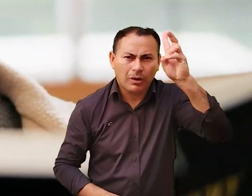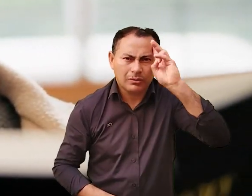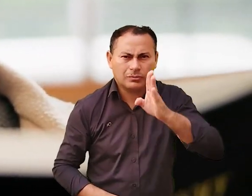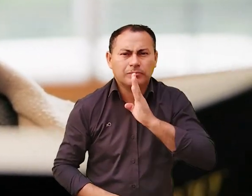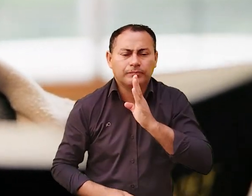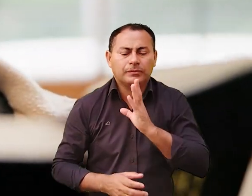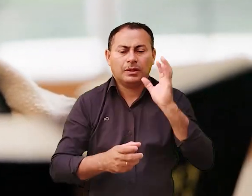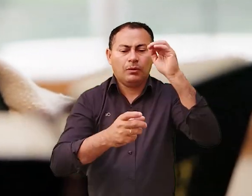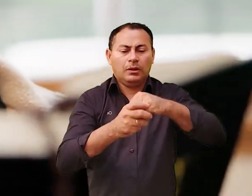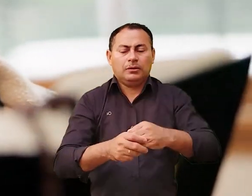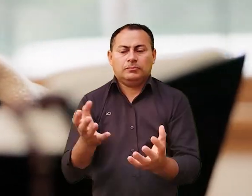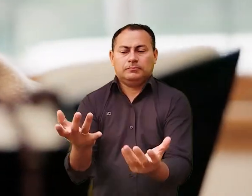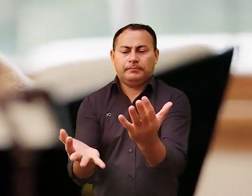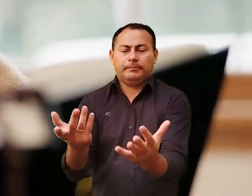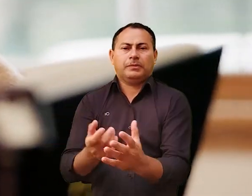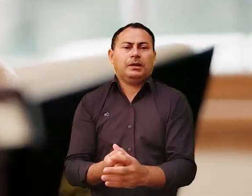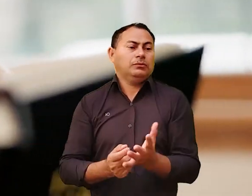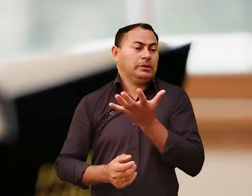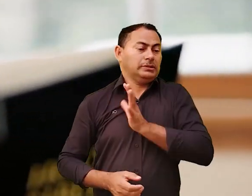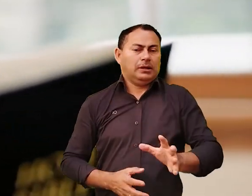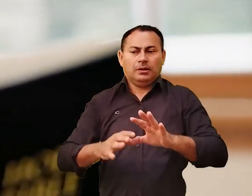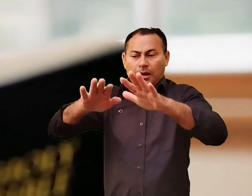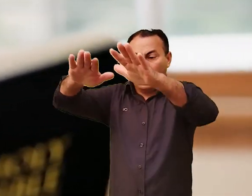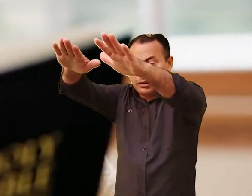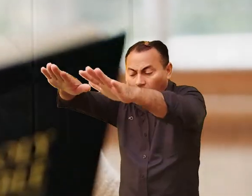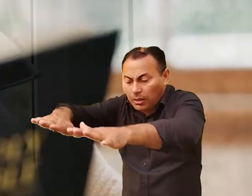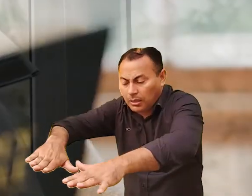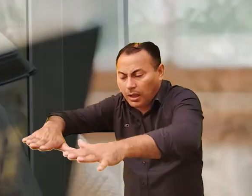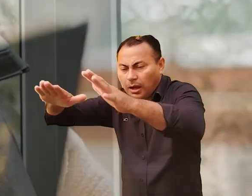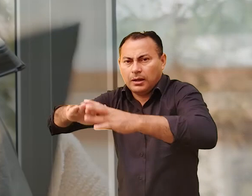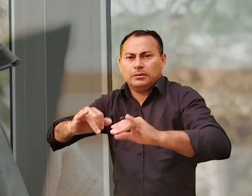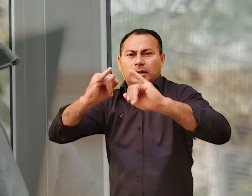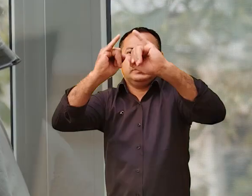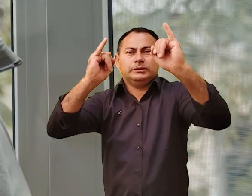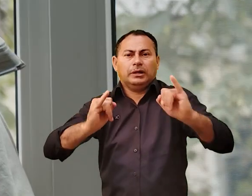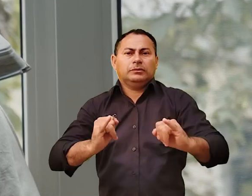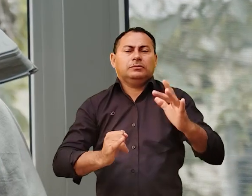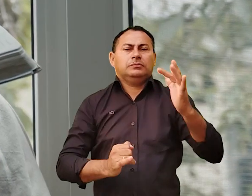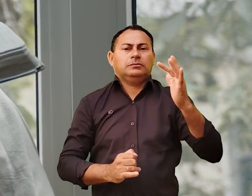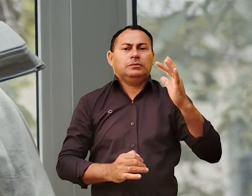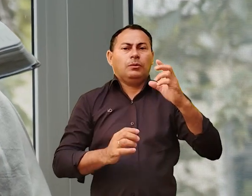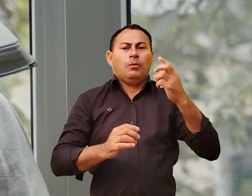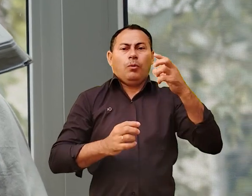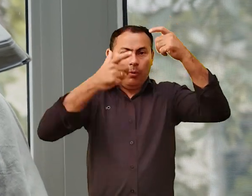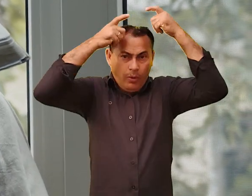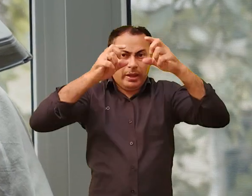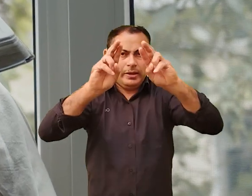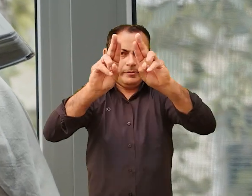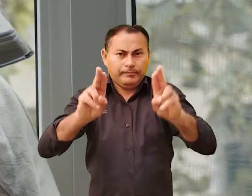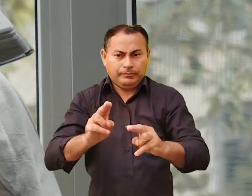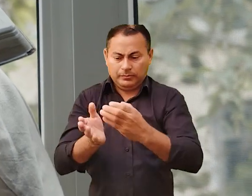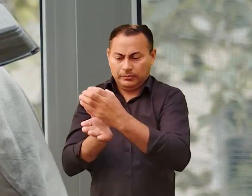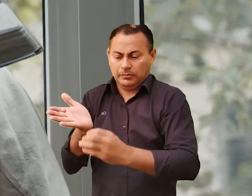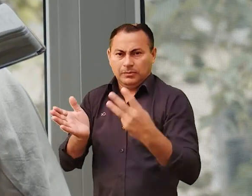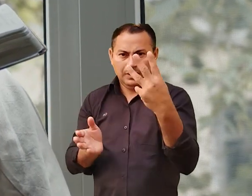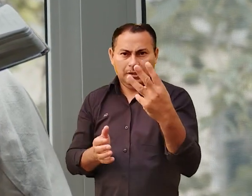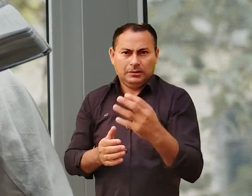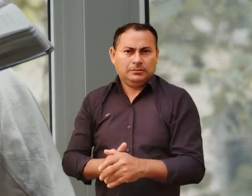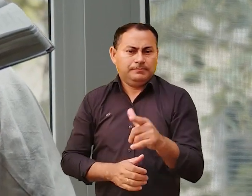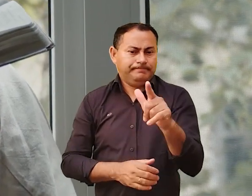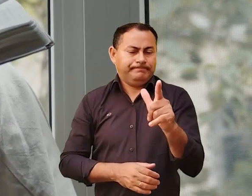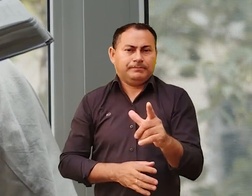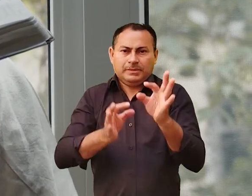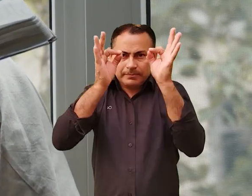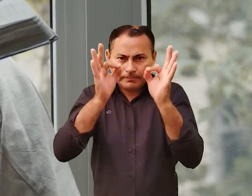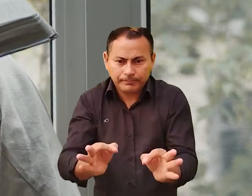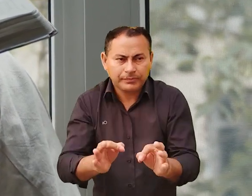Eles foram jogados na fornalha porque se recusaram a adorar a estátua de Nabucodonosor. No capítulo 3, observamos que esses homens não